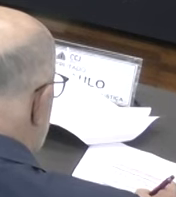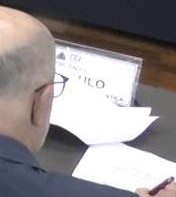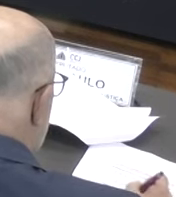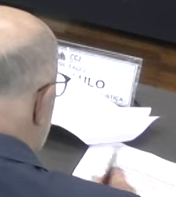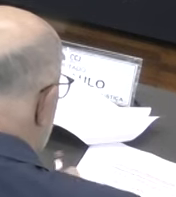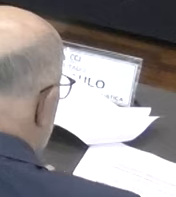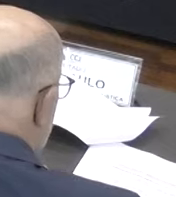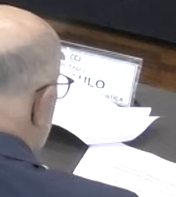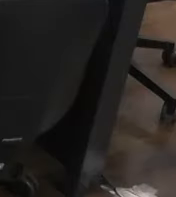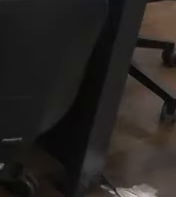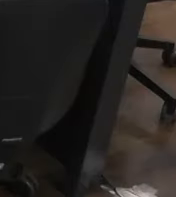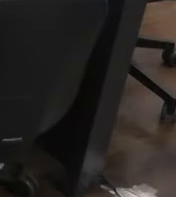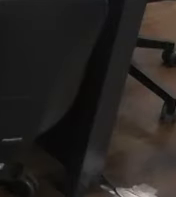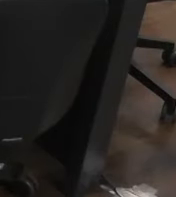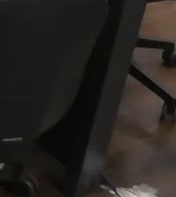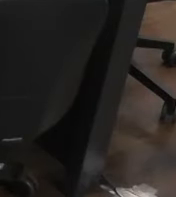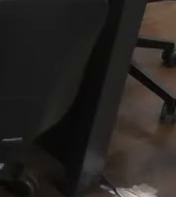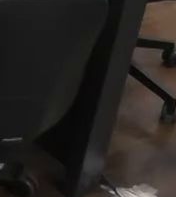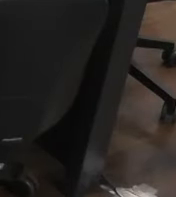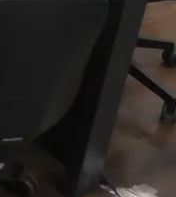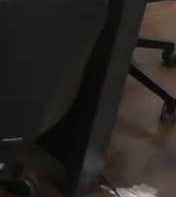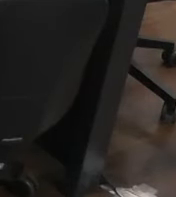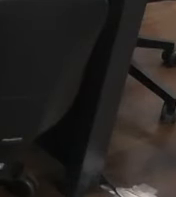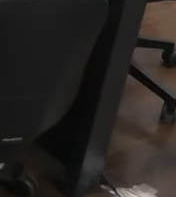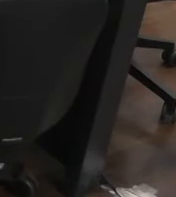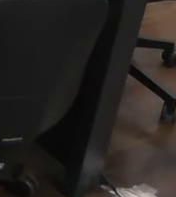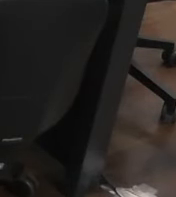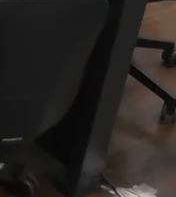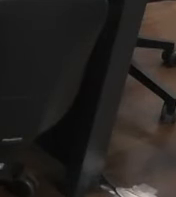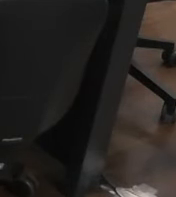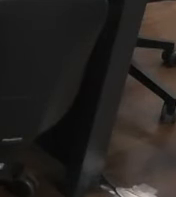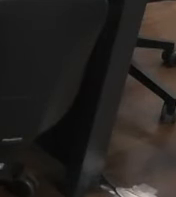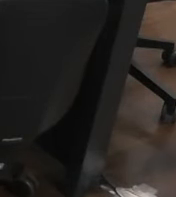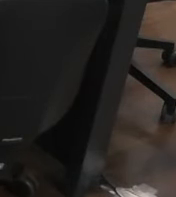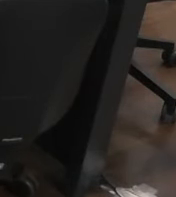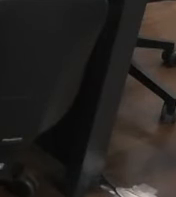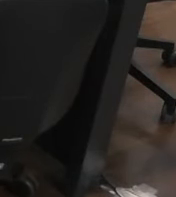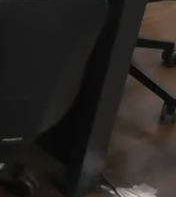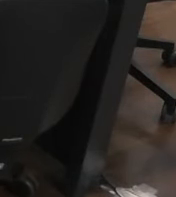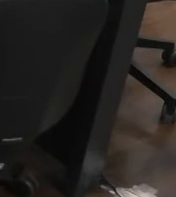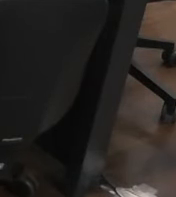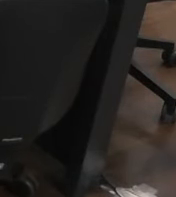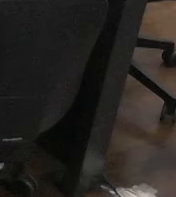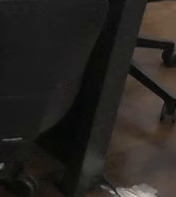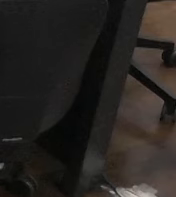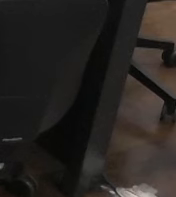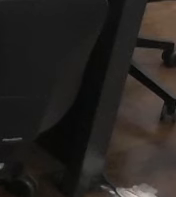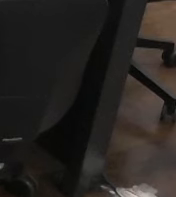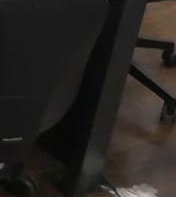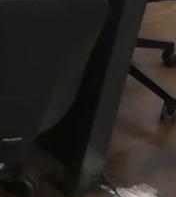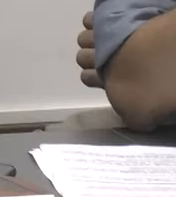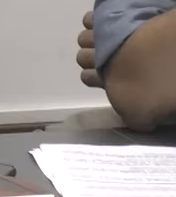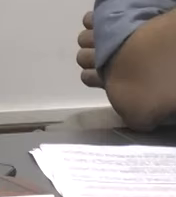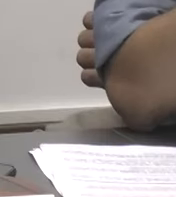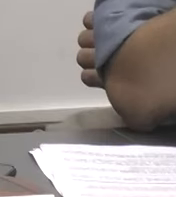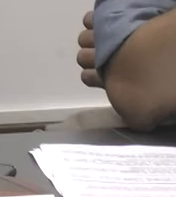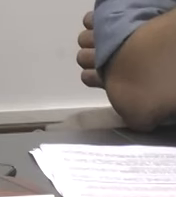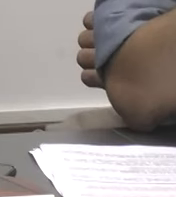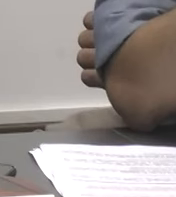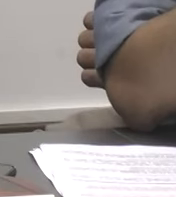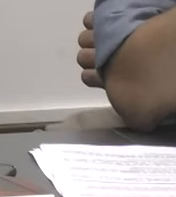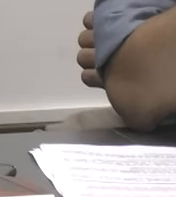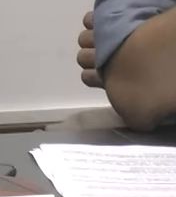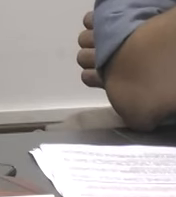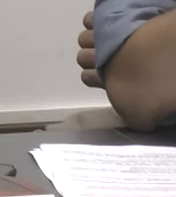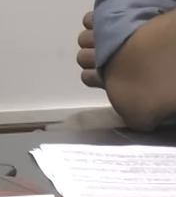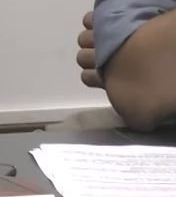um dicionário. O desconto da contribuição sindical está condicionado à autorização prévia expressa dos que